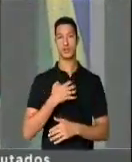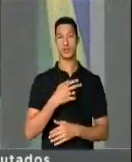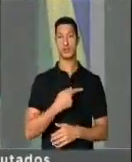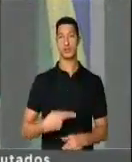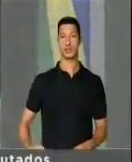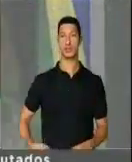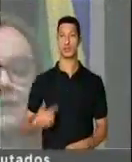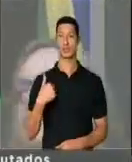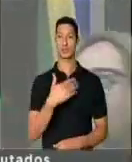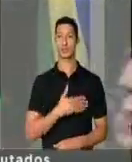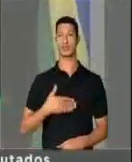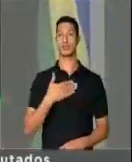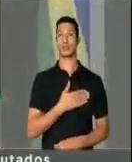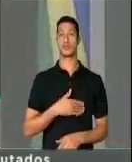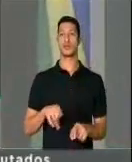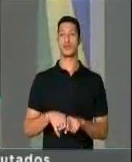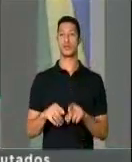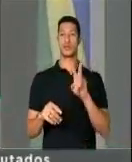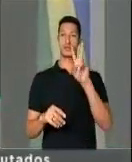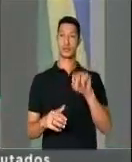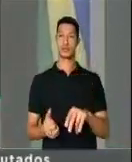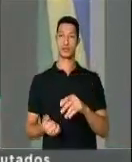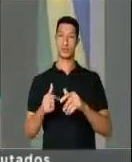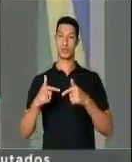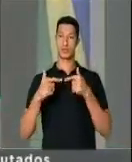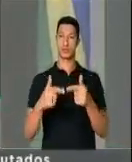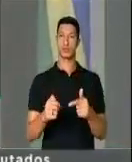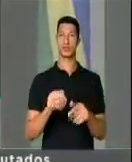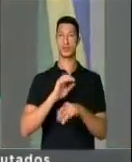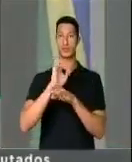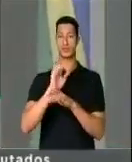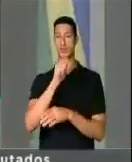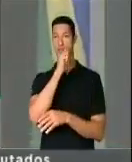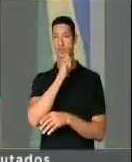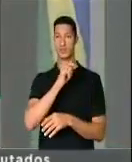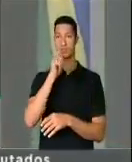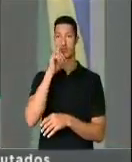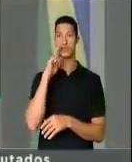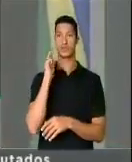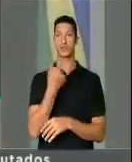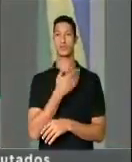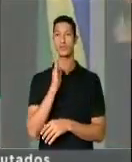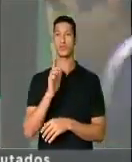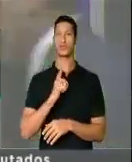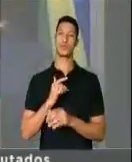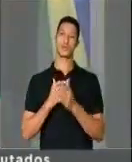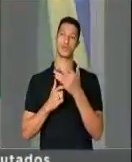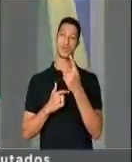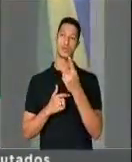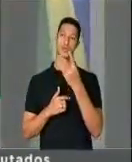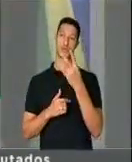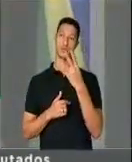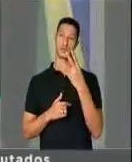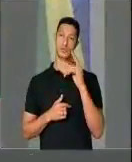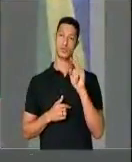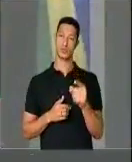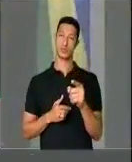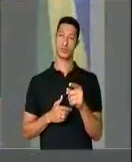senhor presidente. Eu gostaria de mais uma vez reforçar. No estado de Alagoas, nós já temos mais de